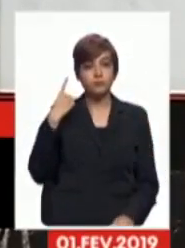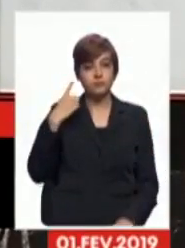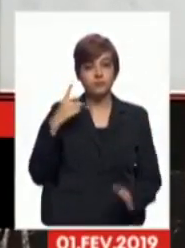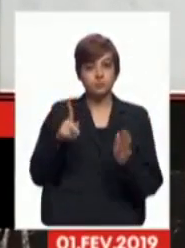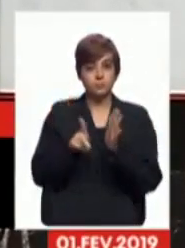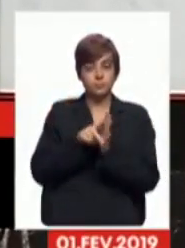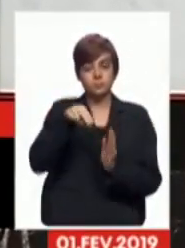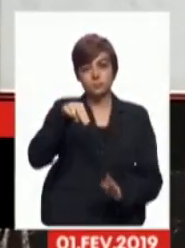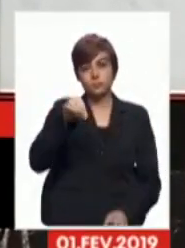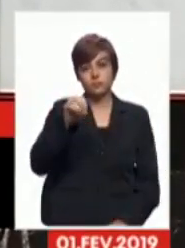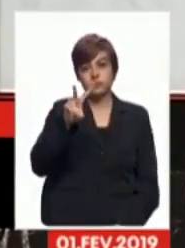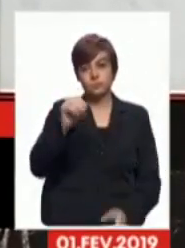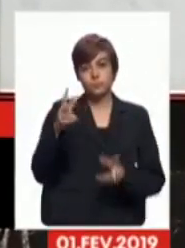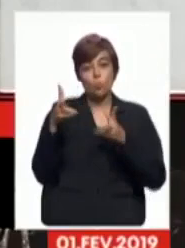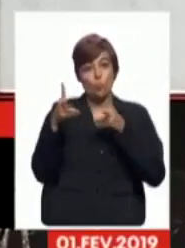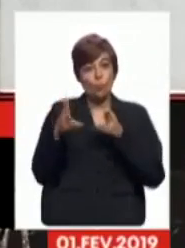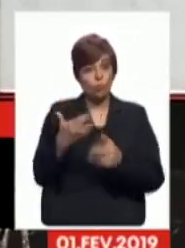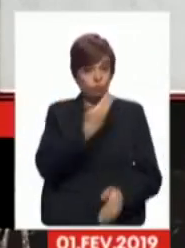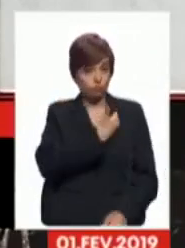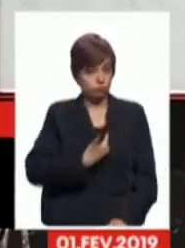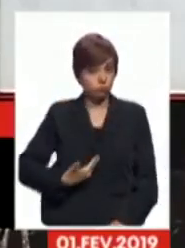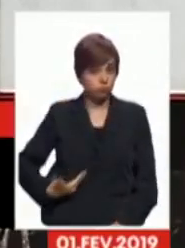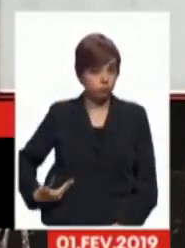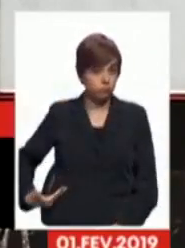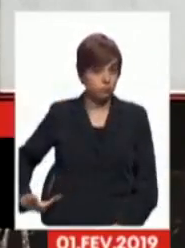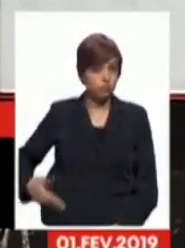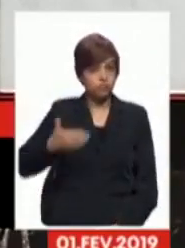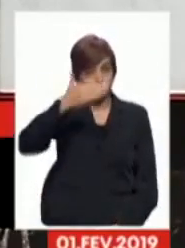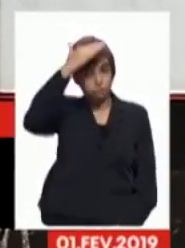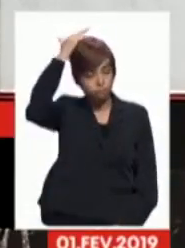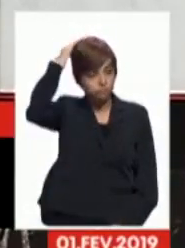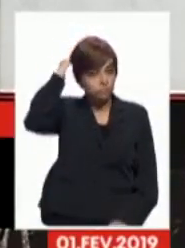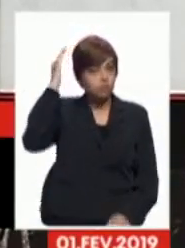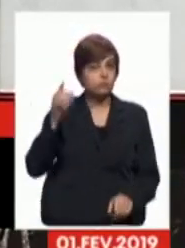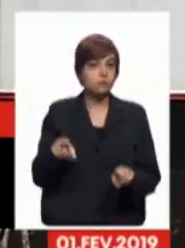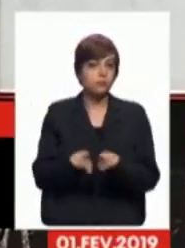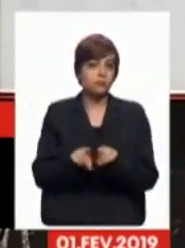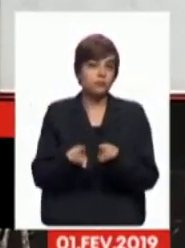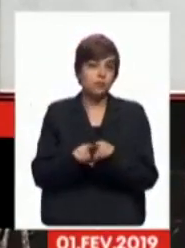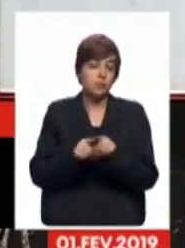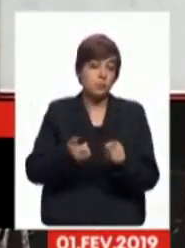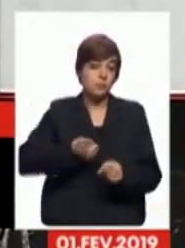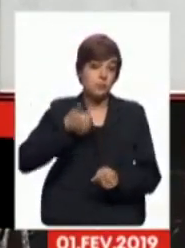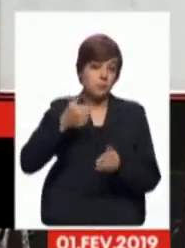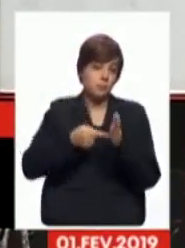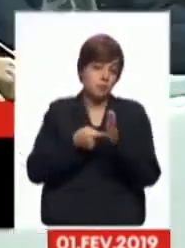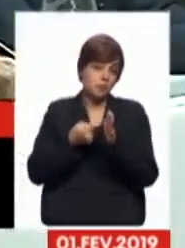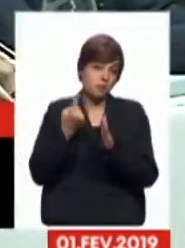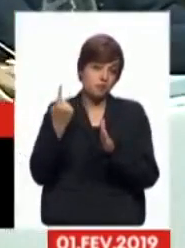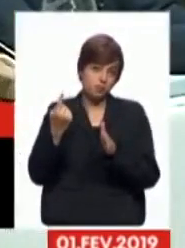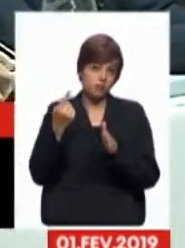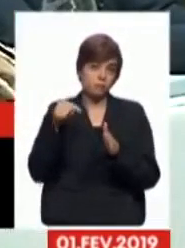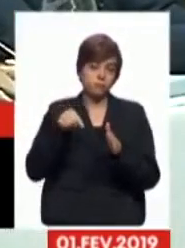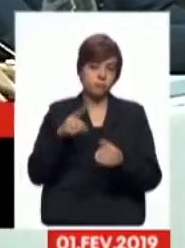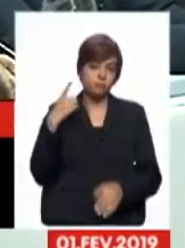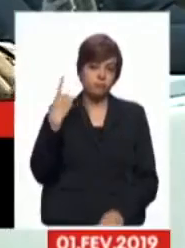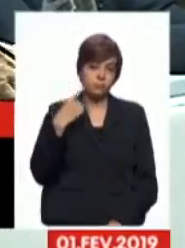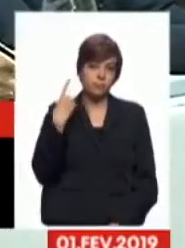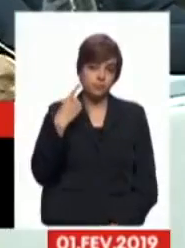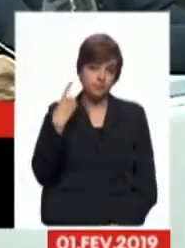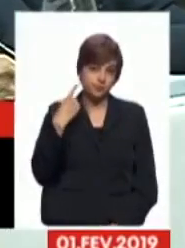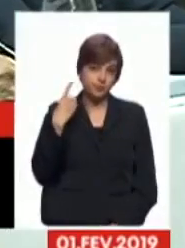o mesmo partido do governador do estado. Ele, que é de Belo Horizonte, assume o primeiro mandato. Ele atua